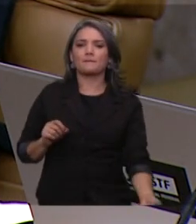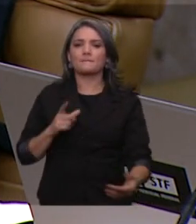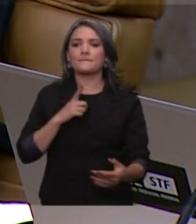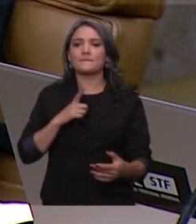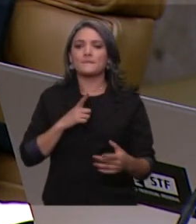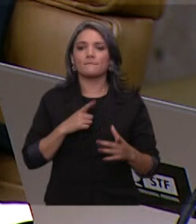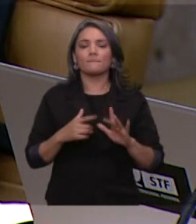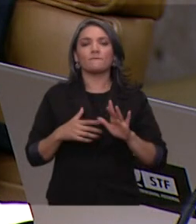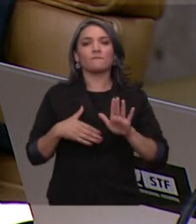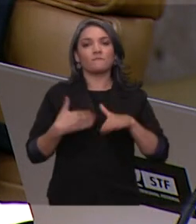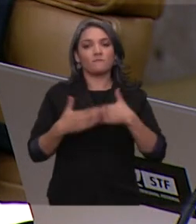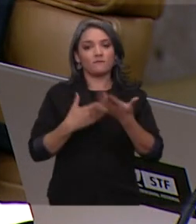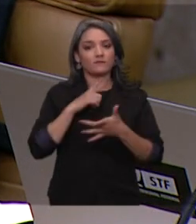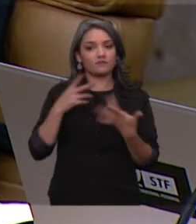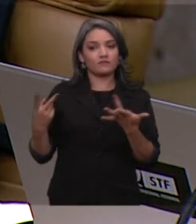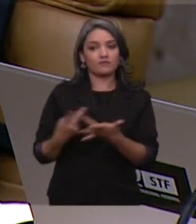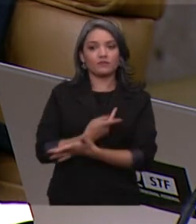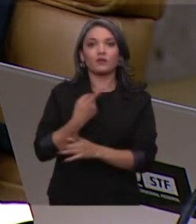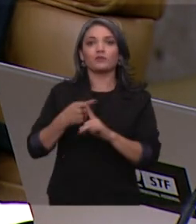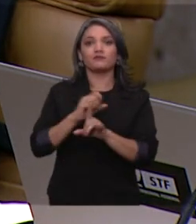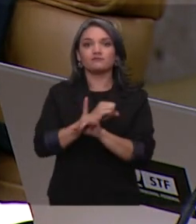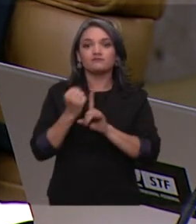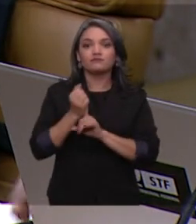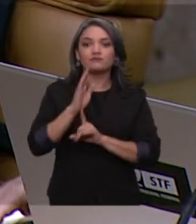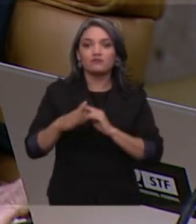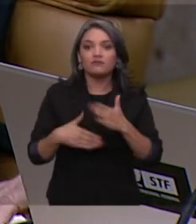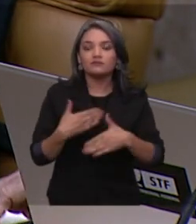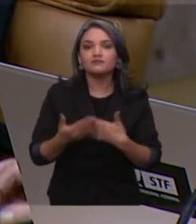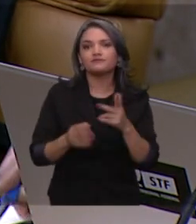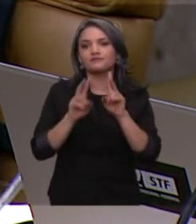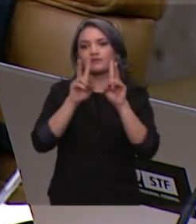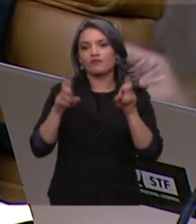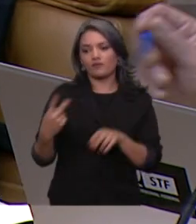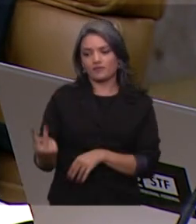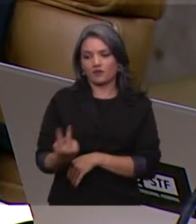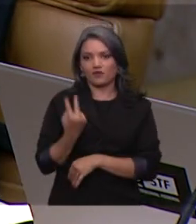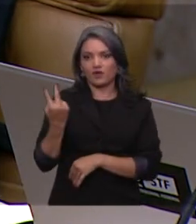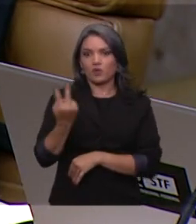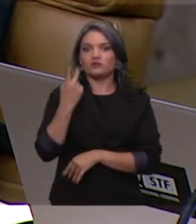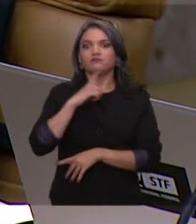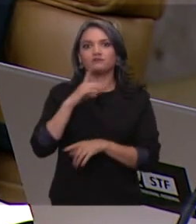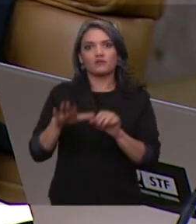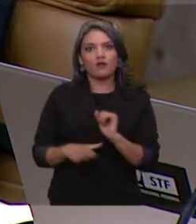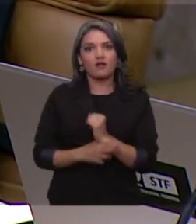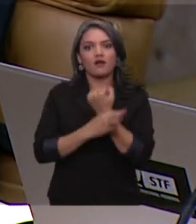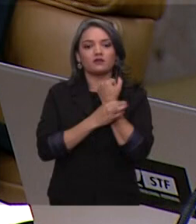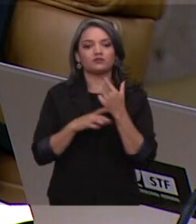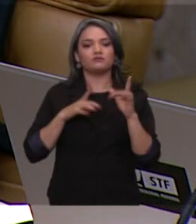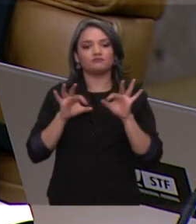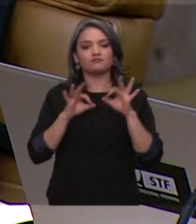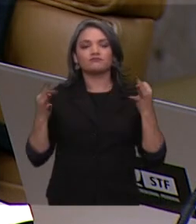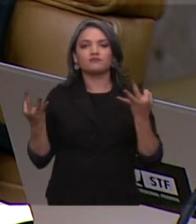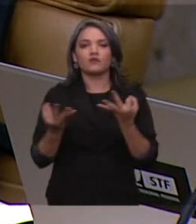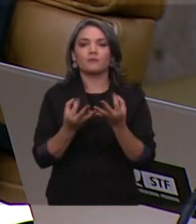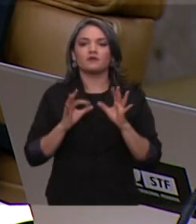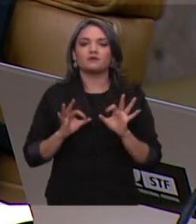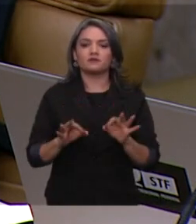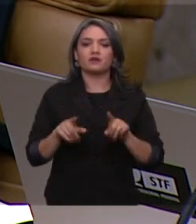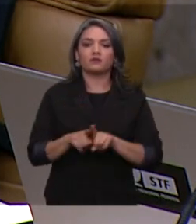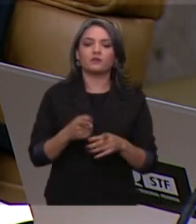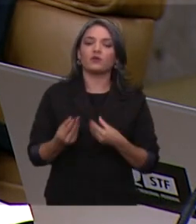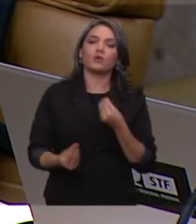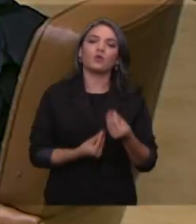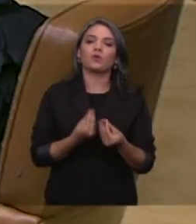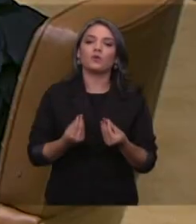se dá exatamente pela evolução da sociedade no sentido de valores que garantem a formação da família e a ideia de